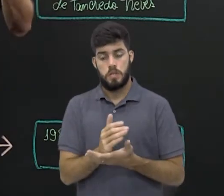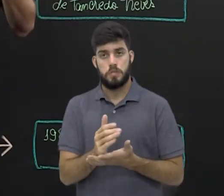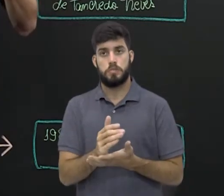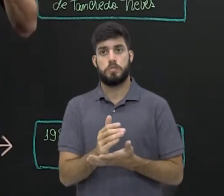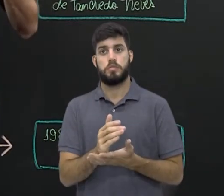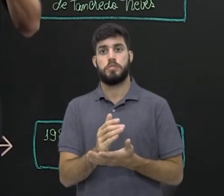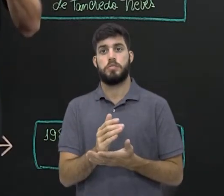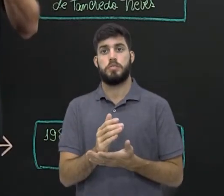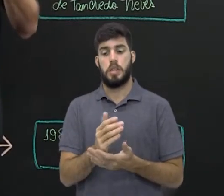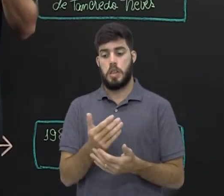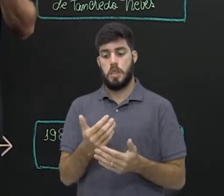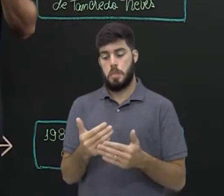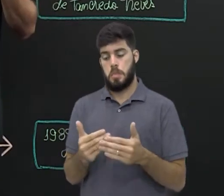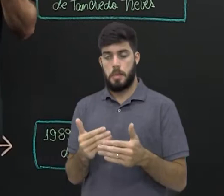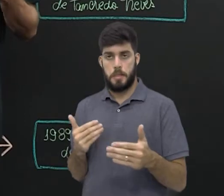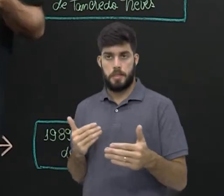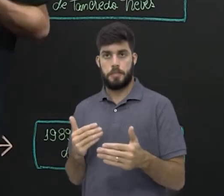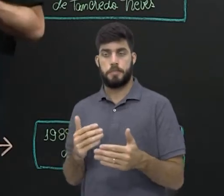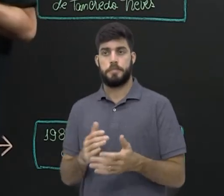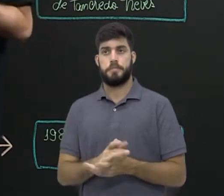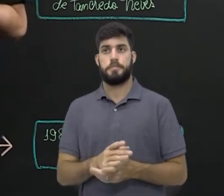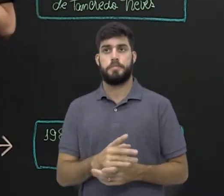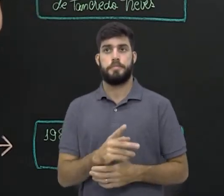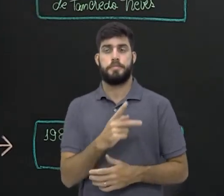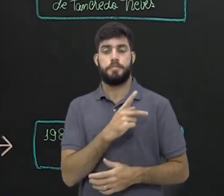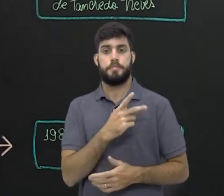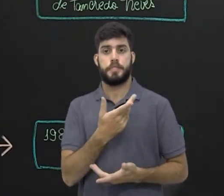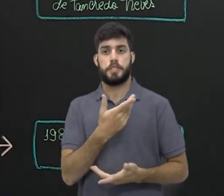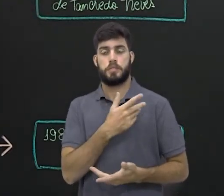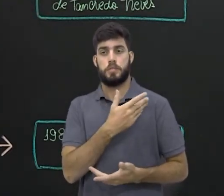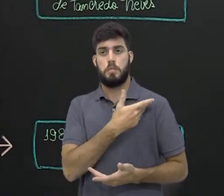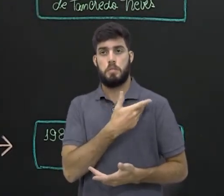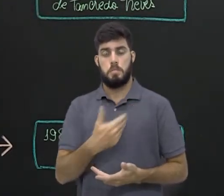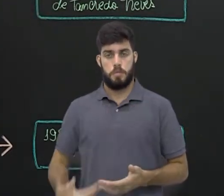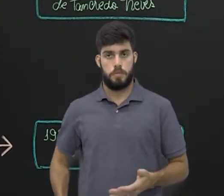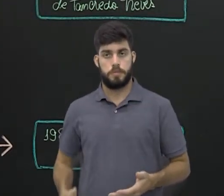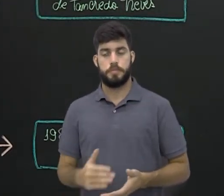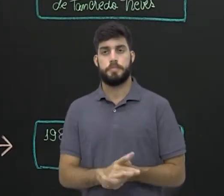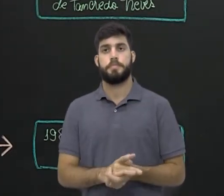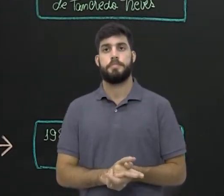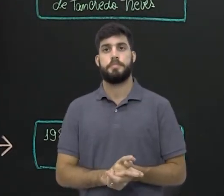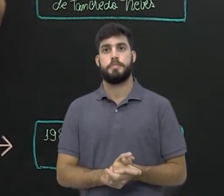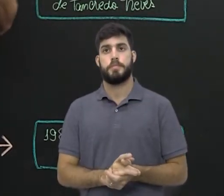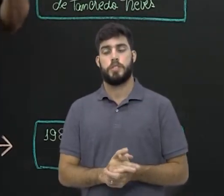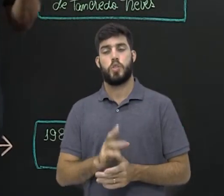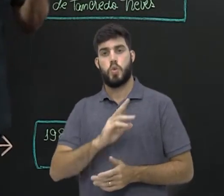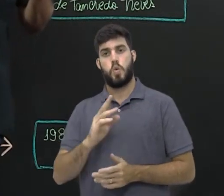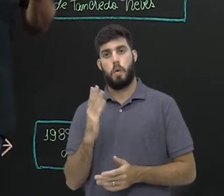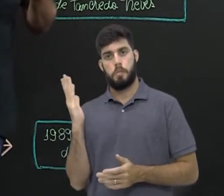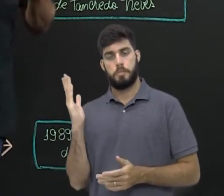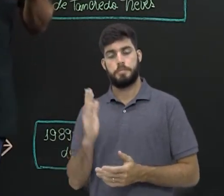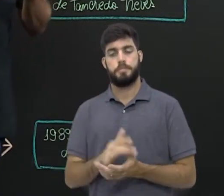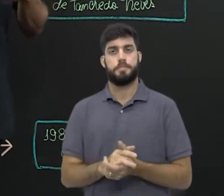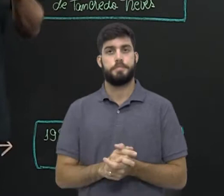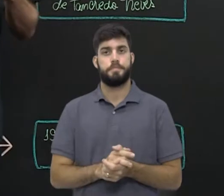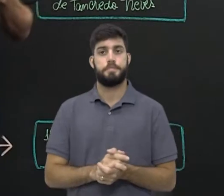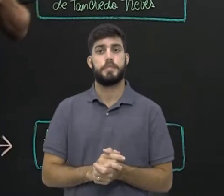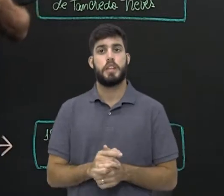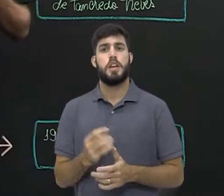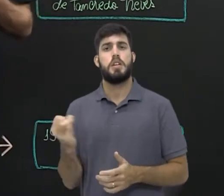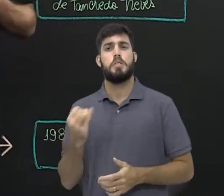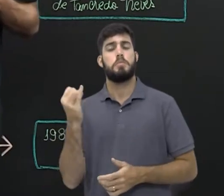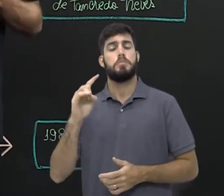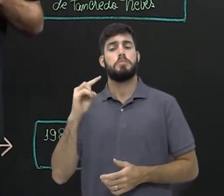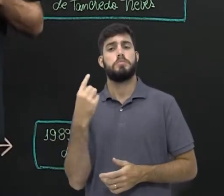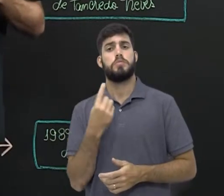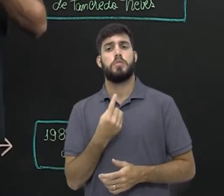processo de retirada da política, que a gente chama de redemocratização. É importante a gente frisar esse